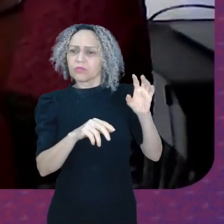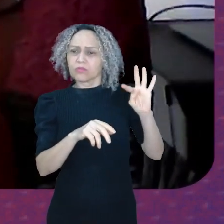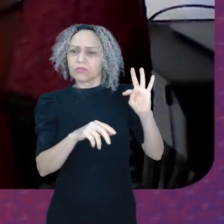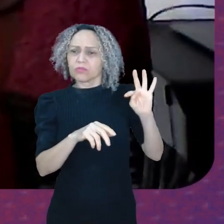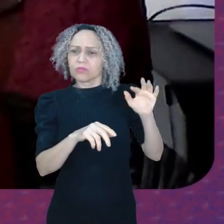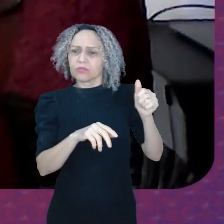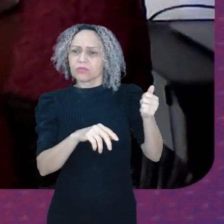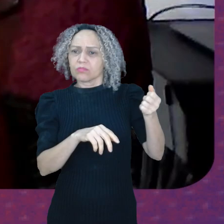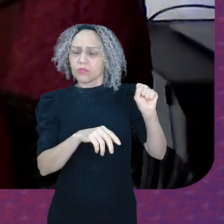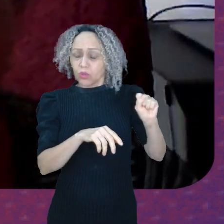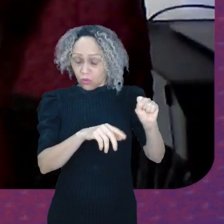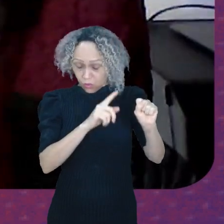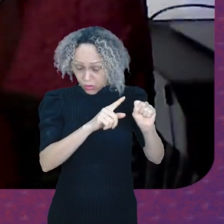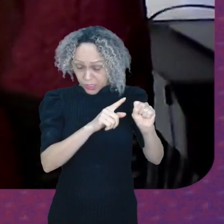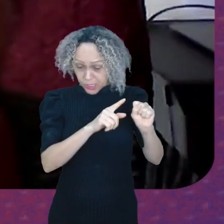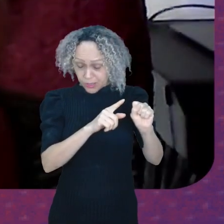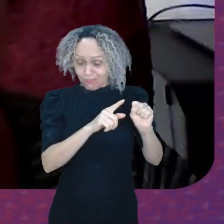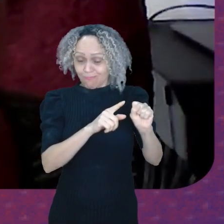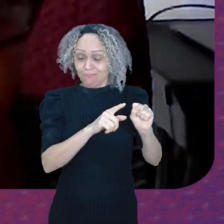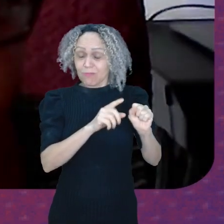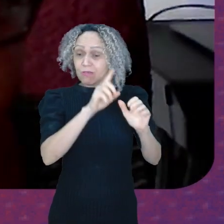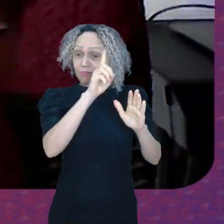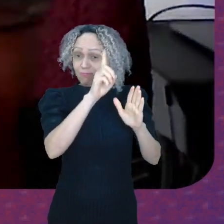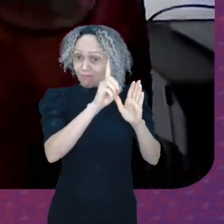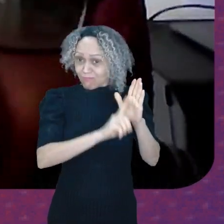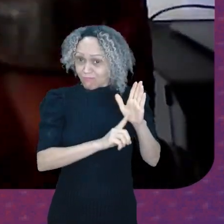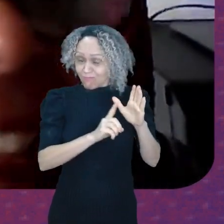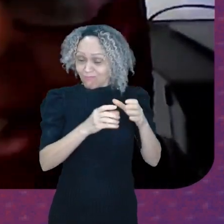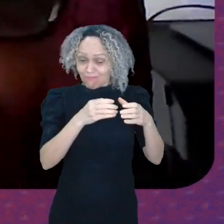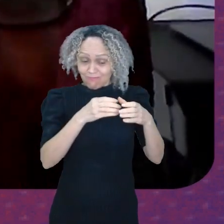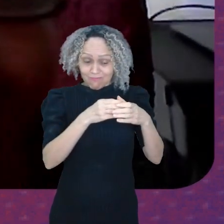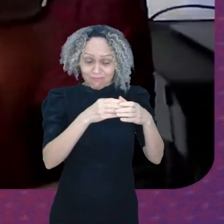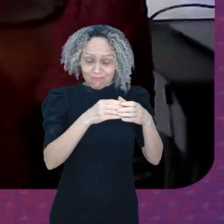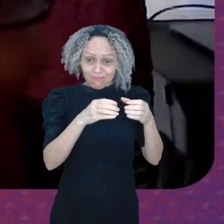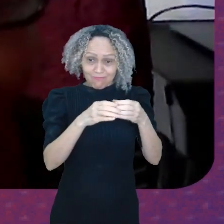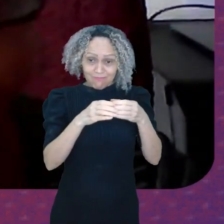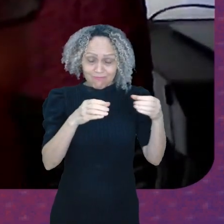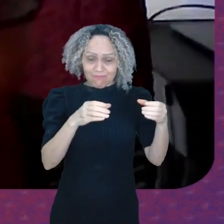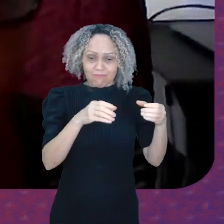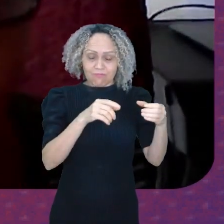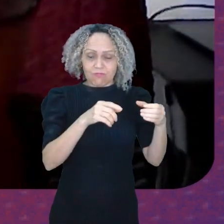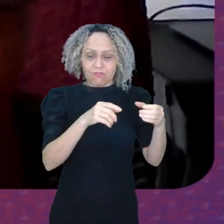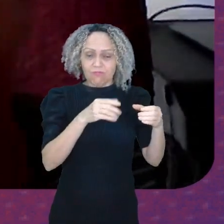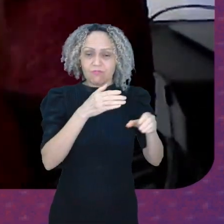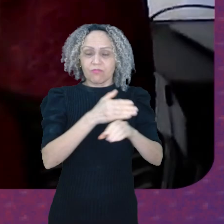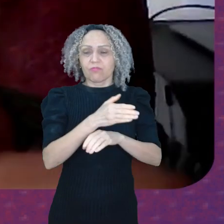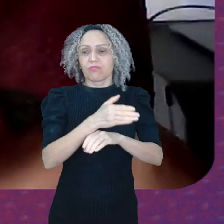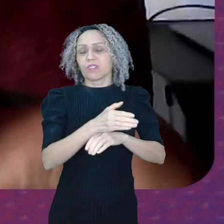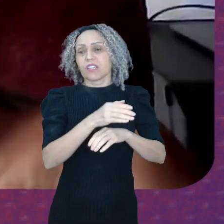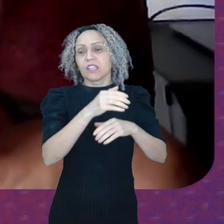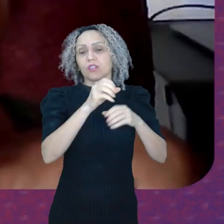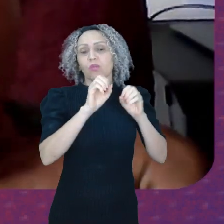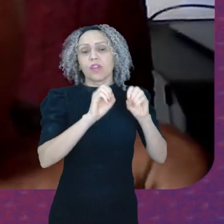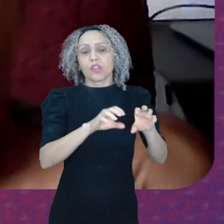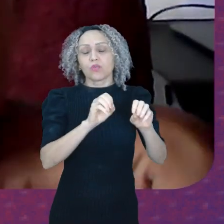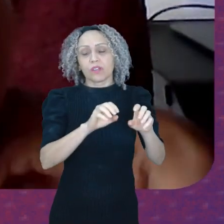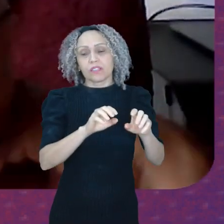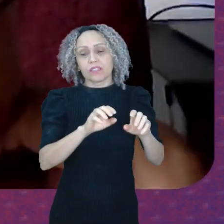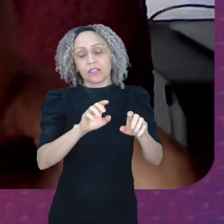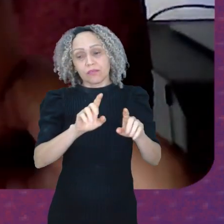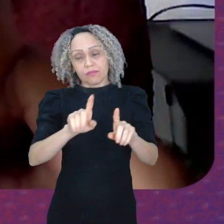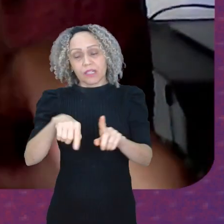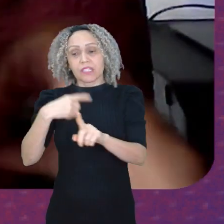à educação. É uma soma, não tem nada de divisão, porque as pessoas que